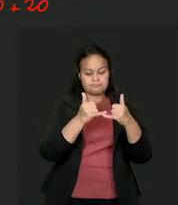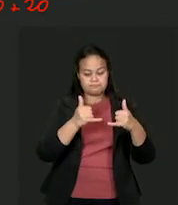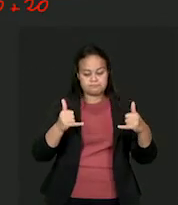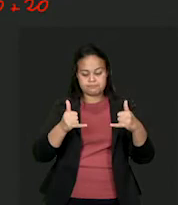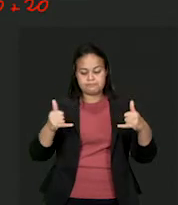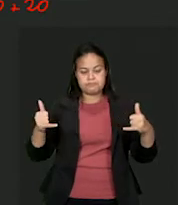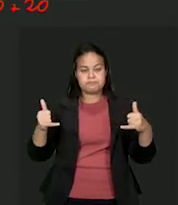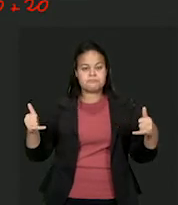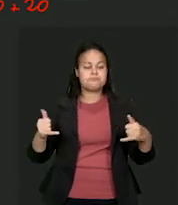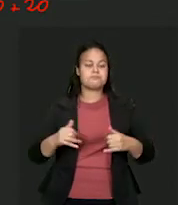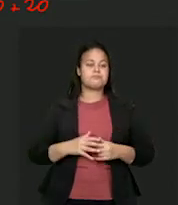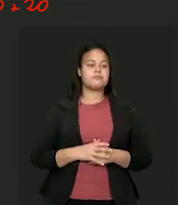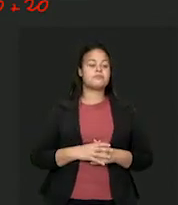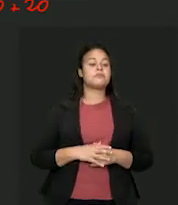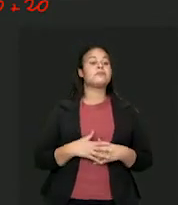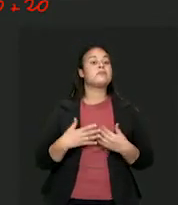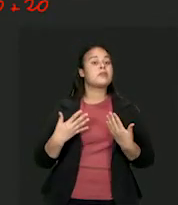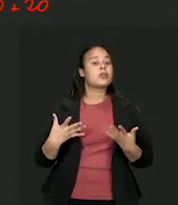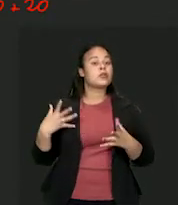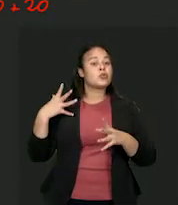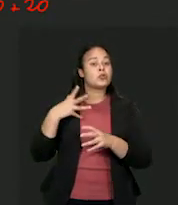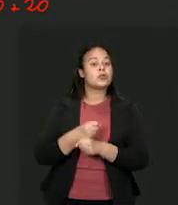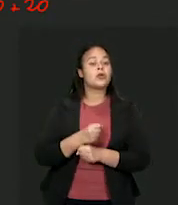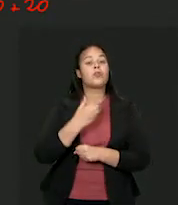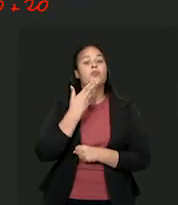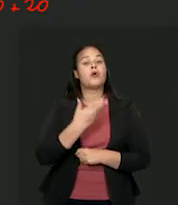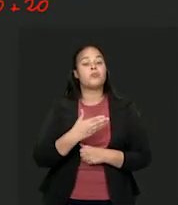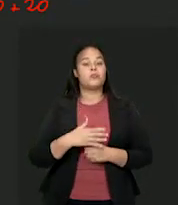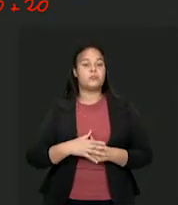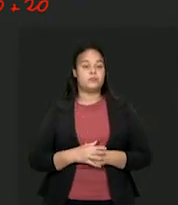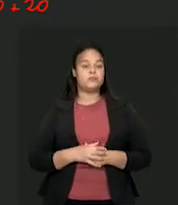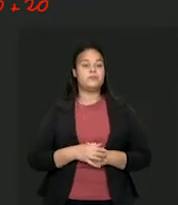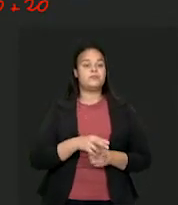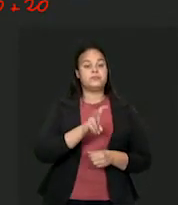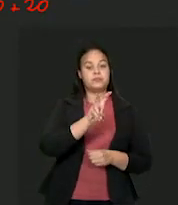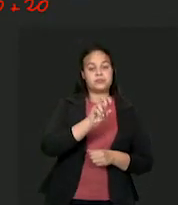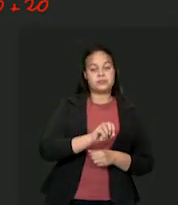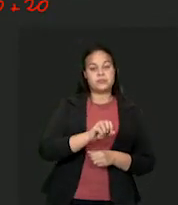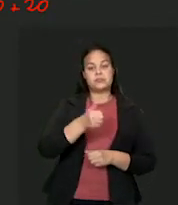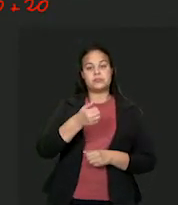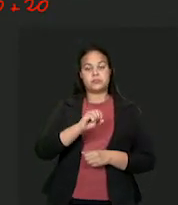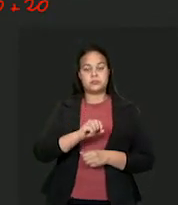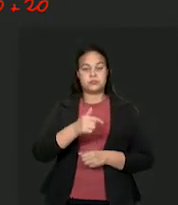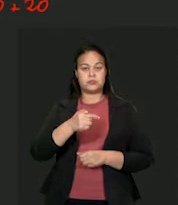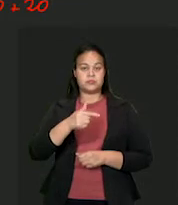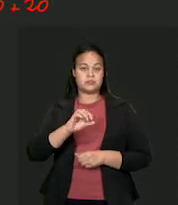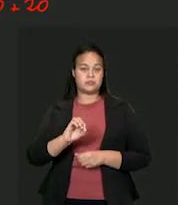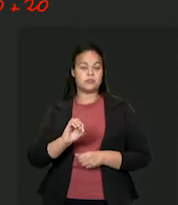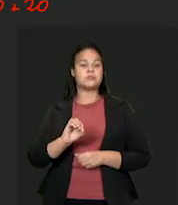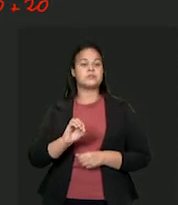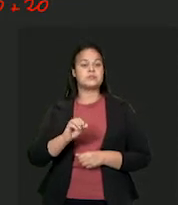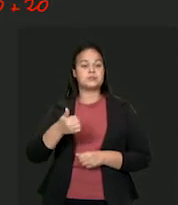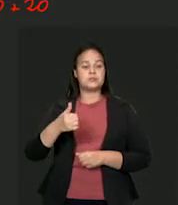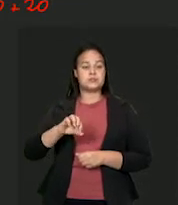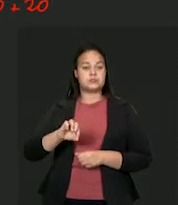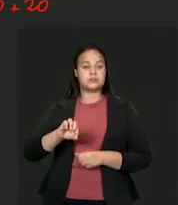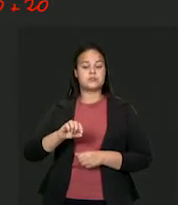total, então vai ser 50, 60, 70,